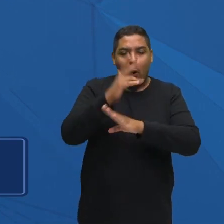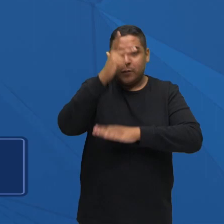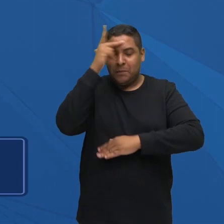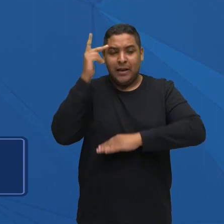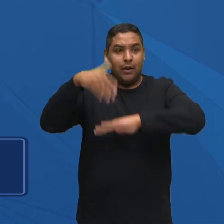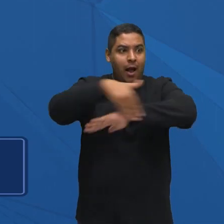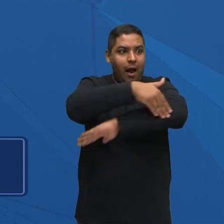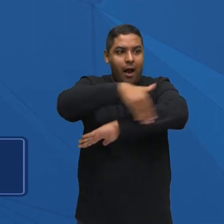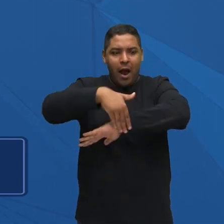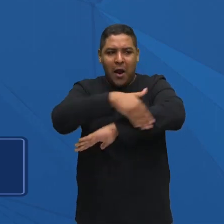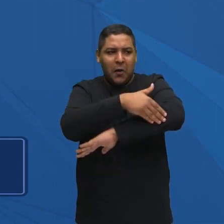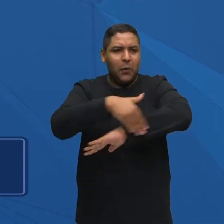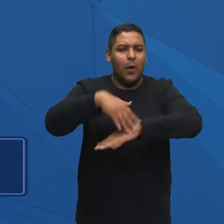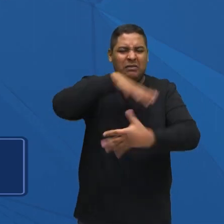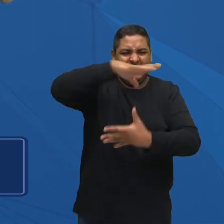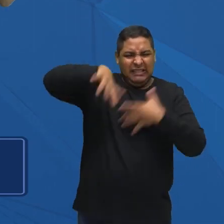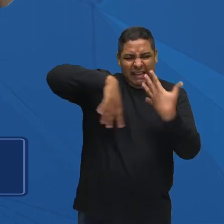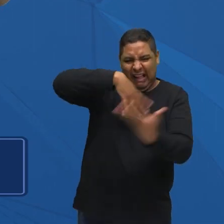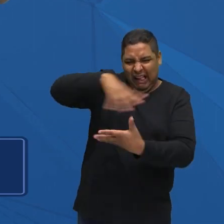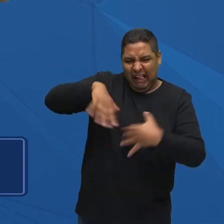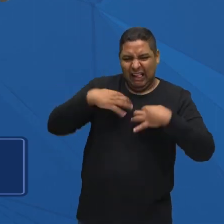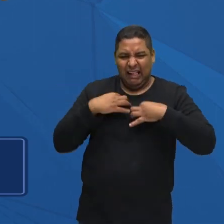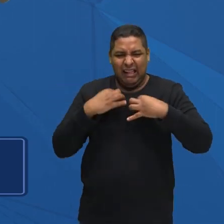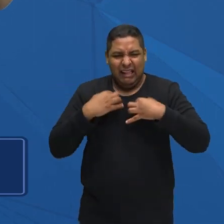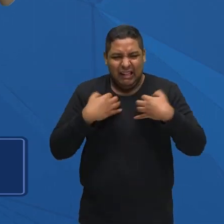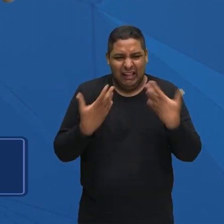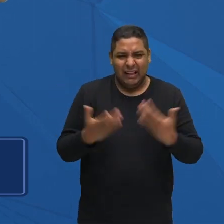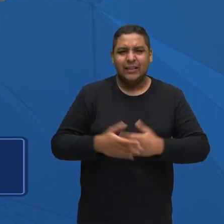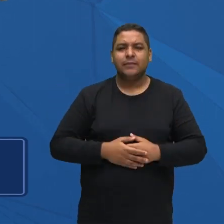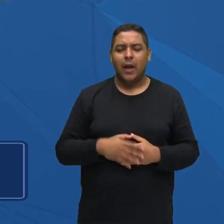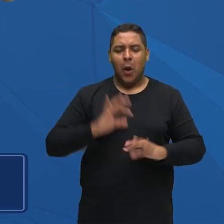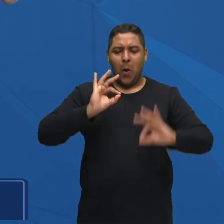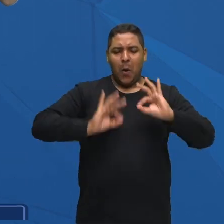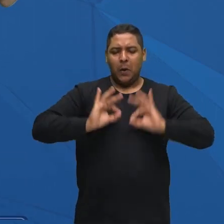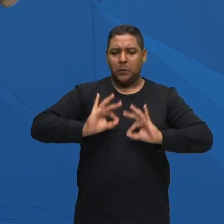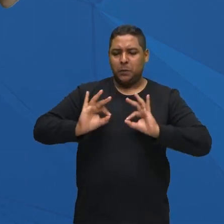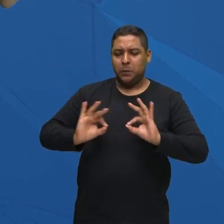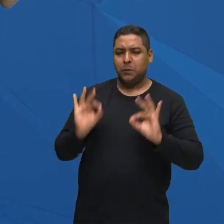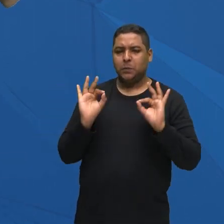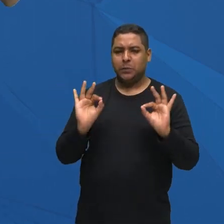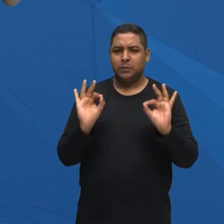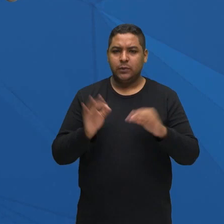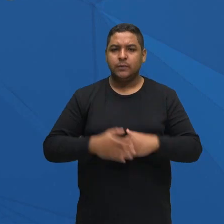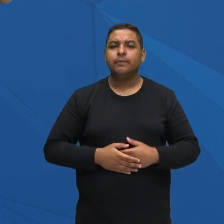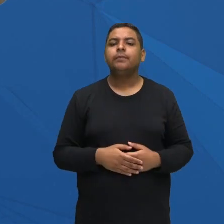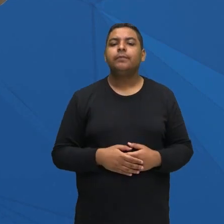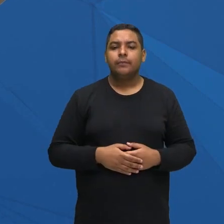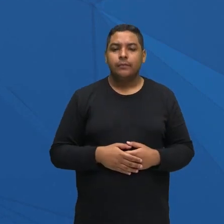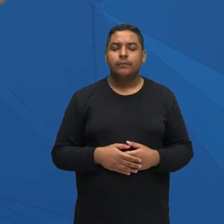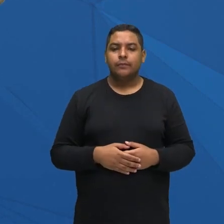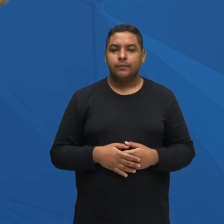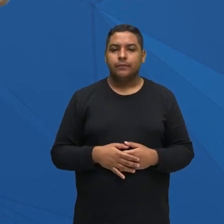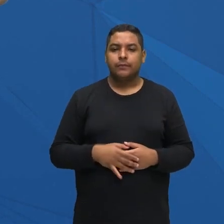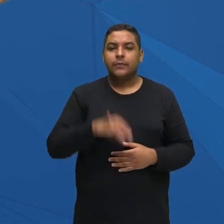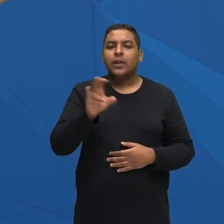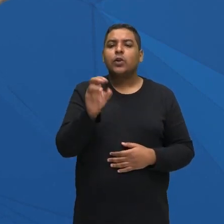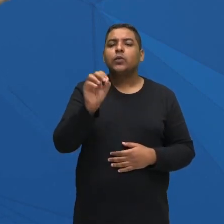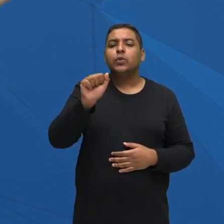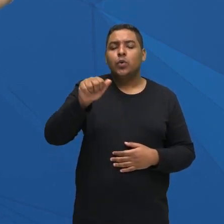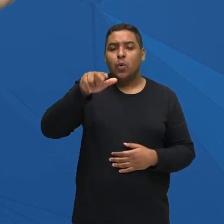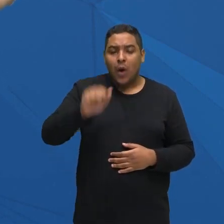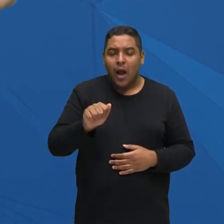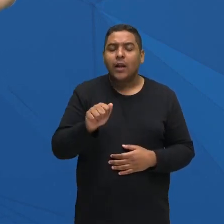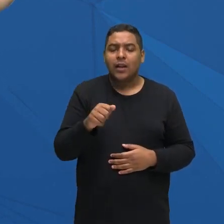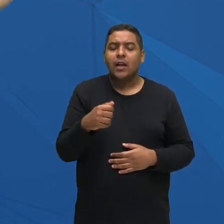porque quando a gente está ali, né, toda produzida, a gente não encontra nada nem ninguém. Então, Joana, quando a gente diz que ela